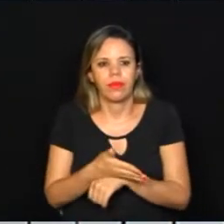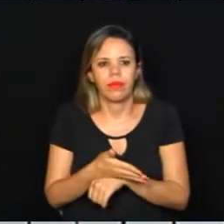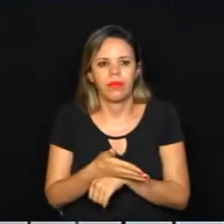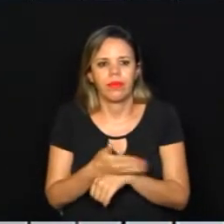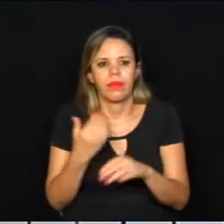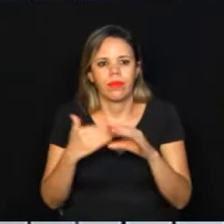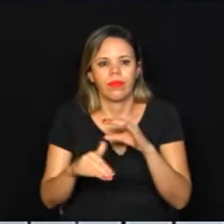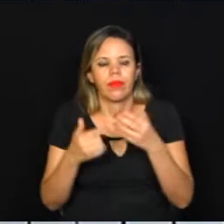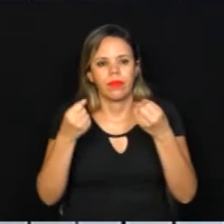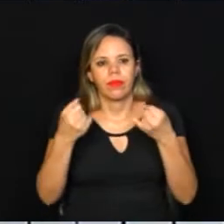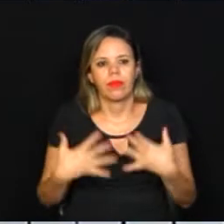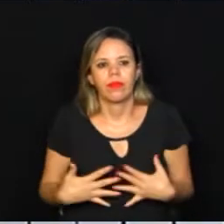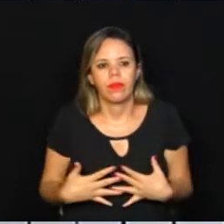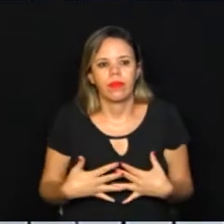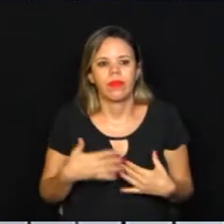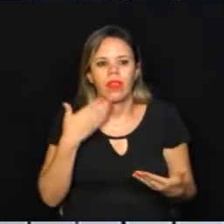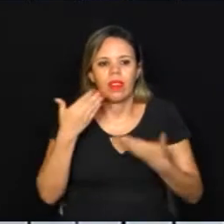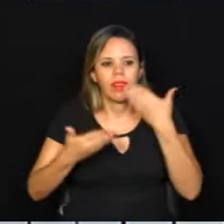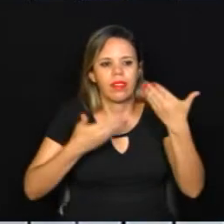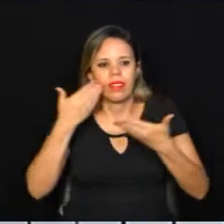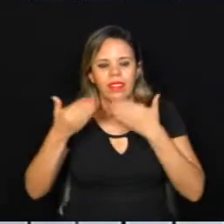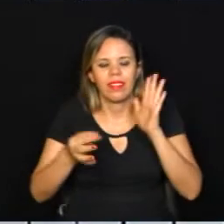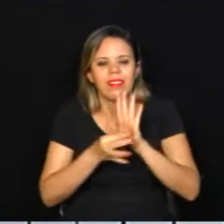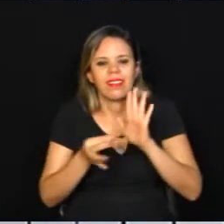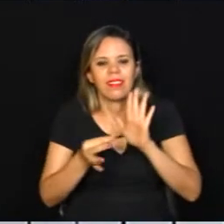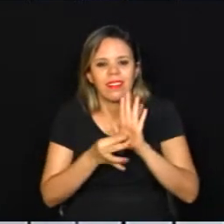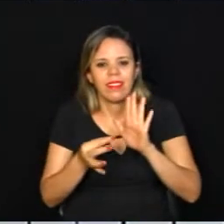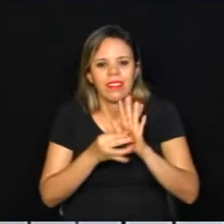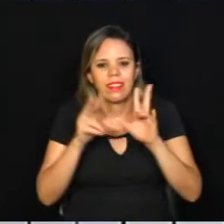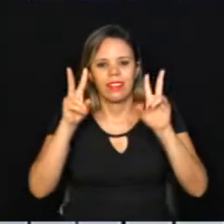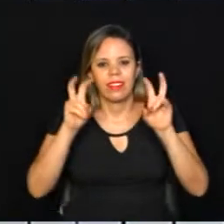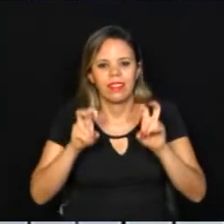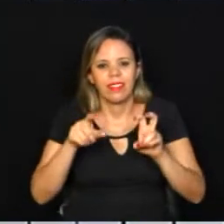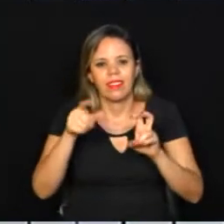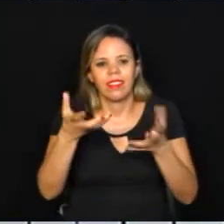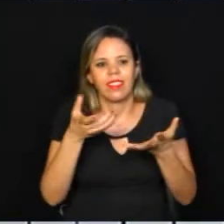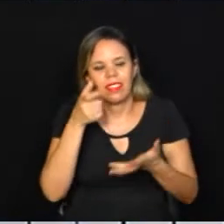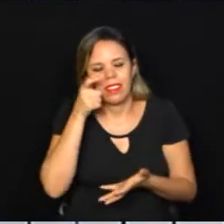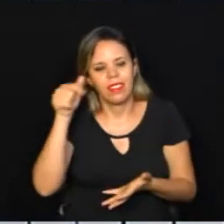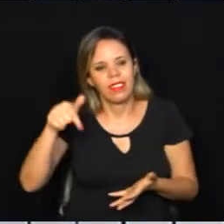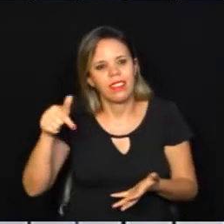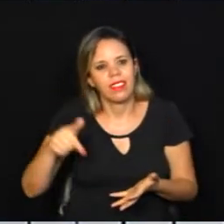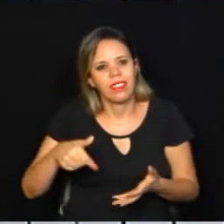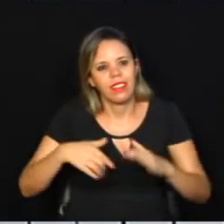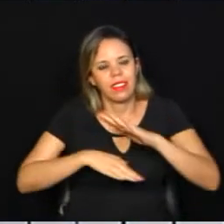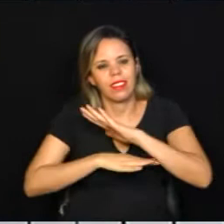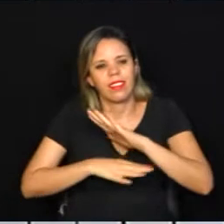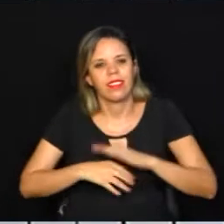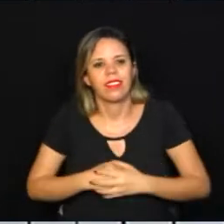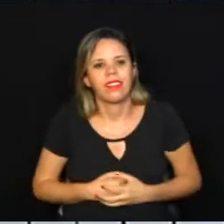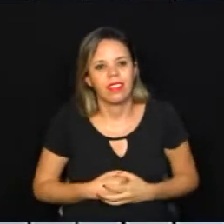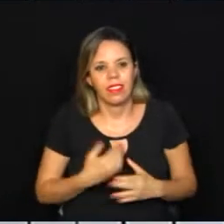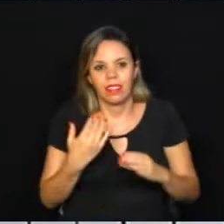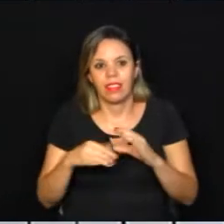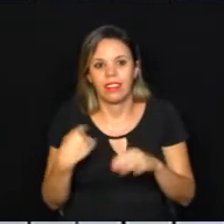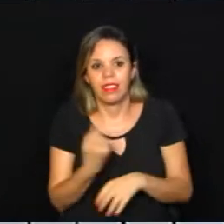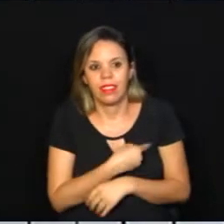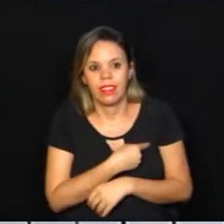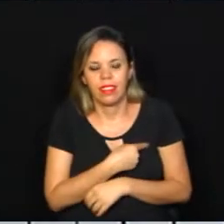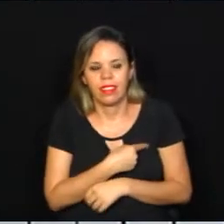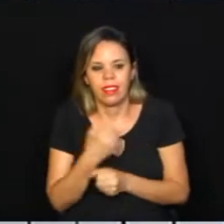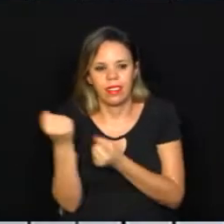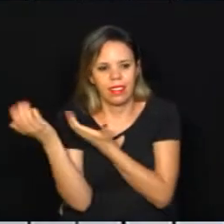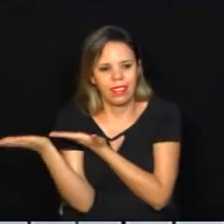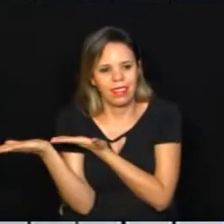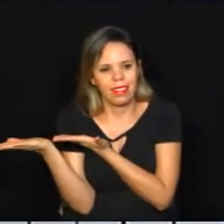sua mensagem, o seu elogio, sugestão de tema que você quer assistir aqui no Câmara Total. Mande pra gente, em 19